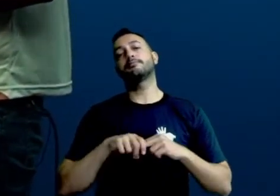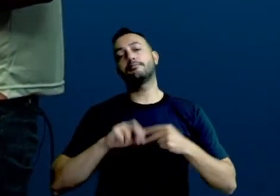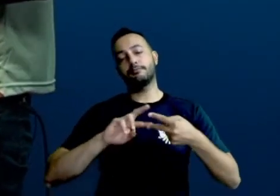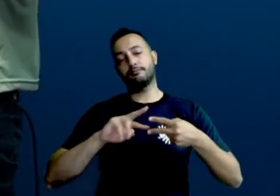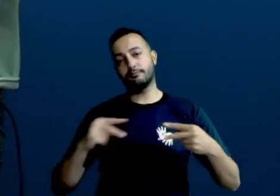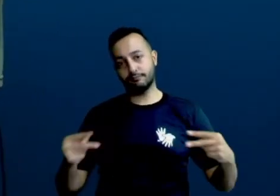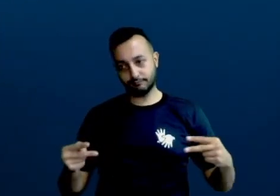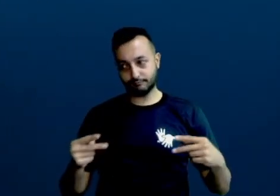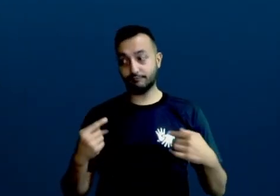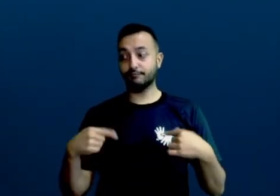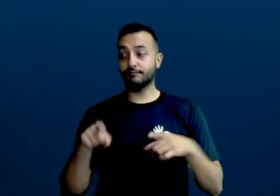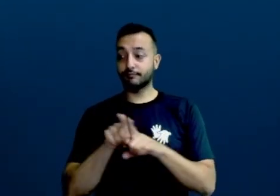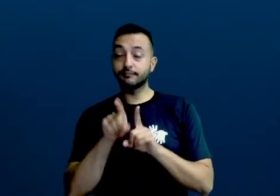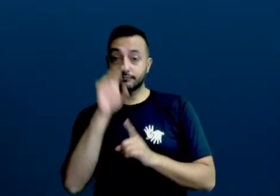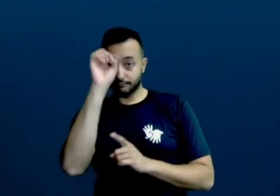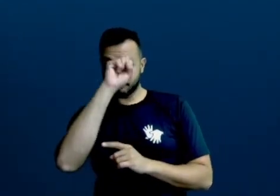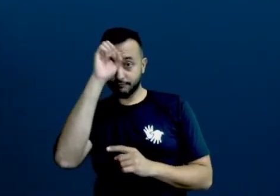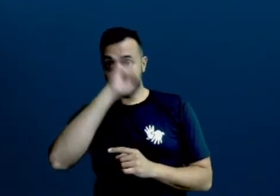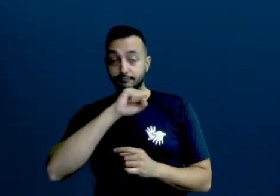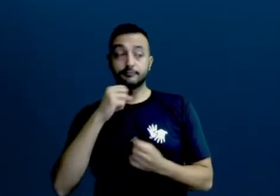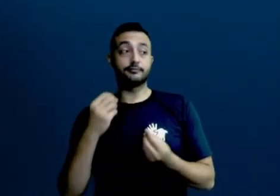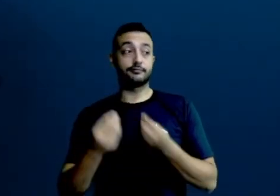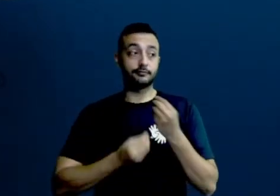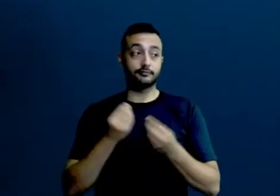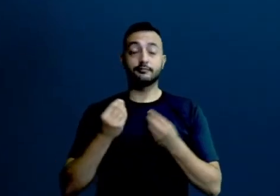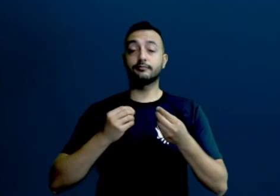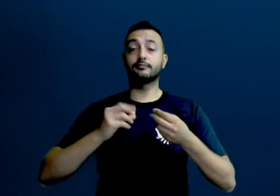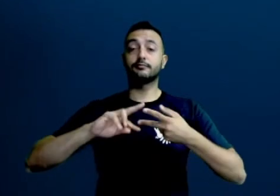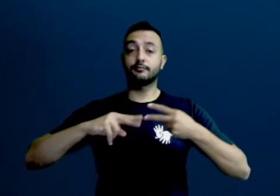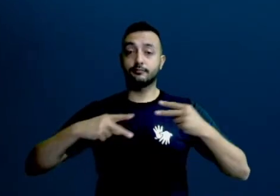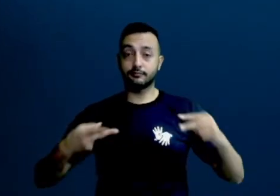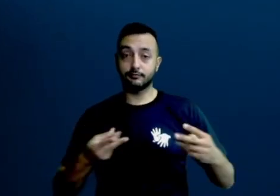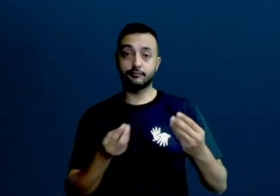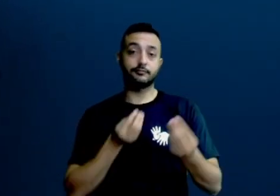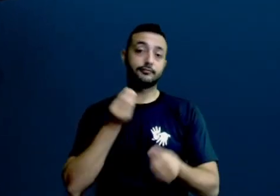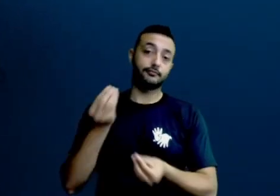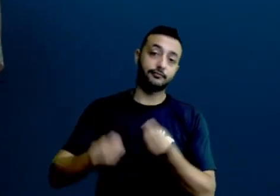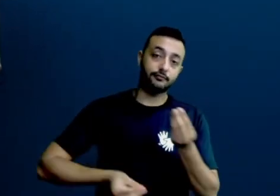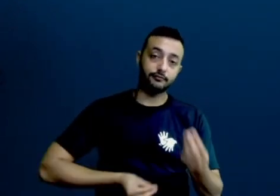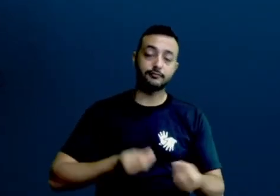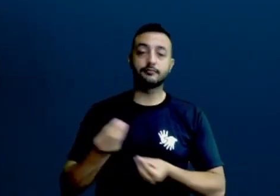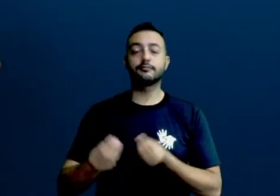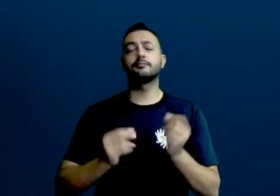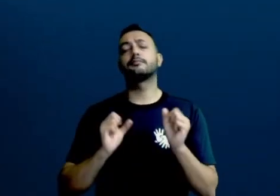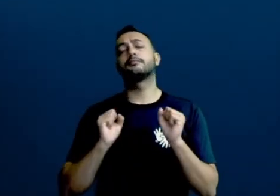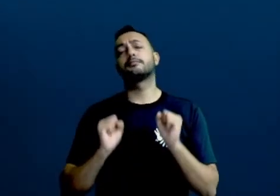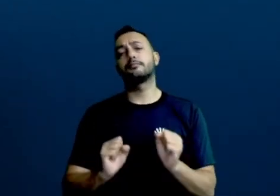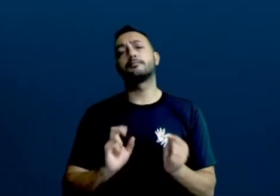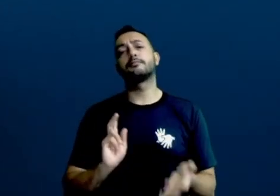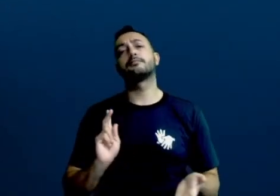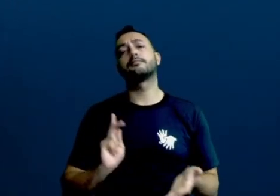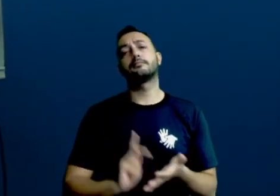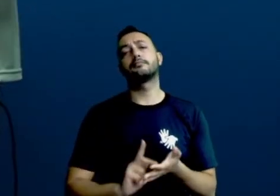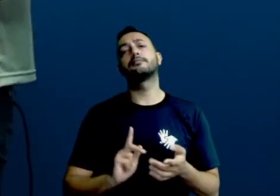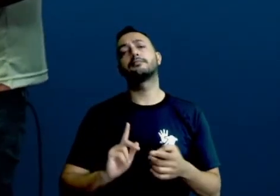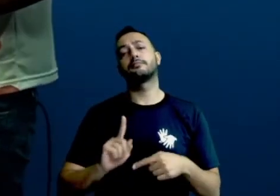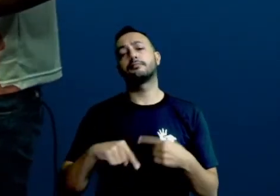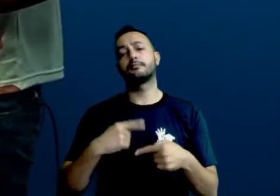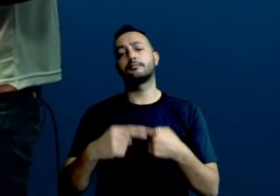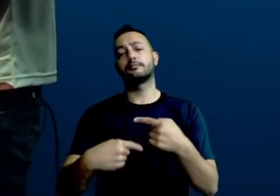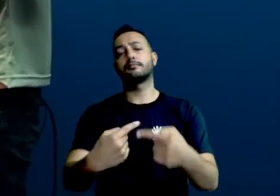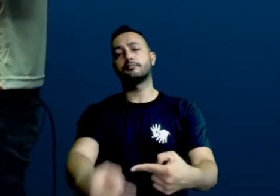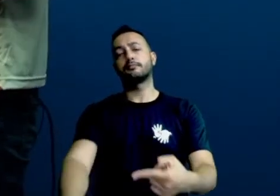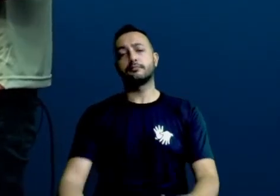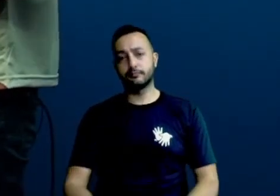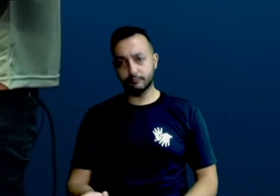genética Nós aprendemos a respeito do DNA do seu funcionamento né que ele pode de fato ser transmitido entre as